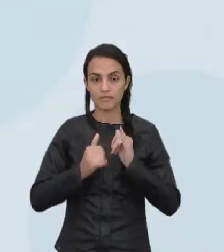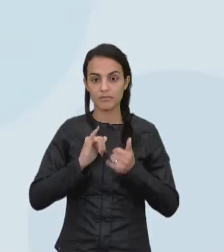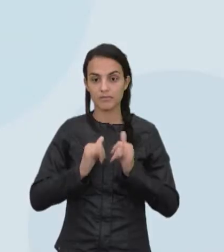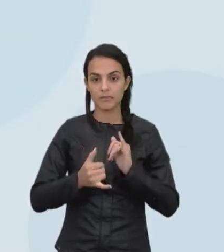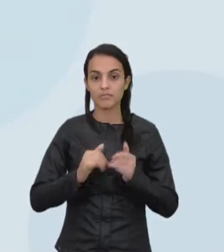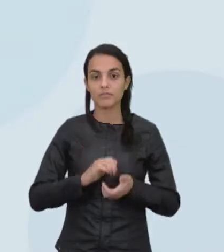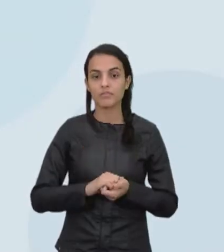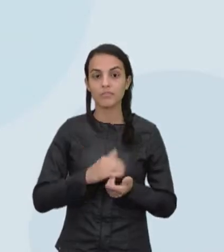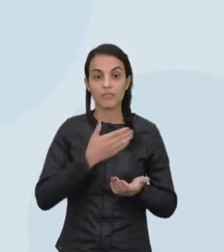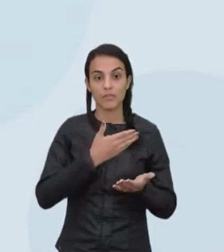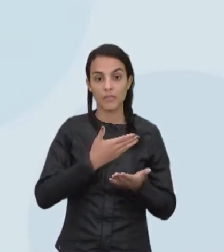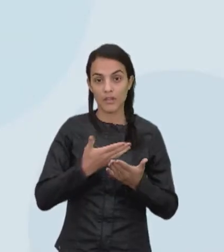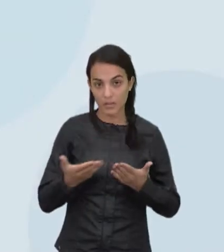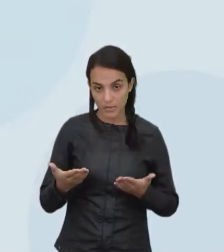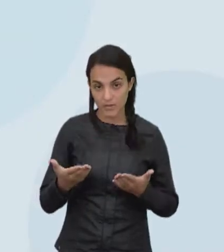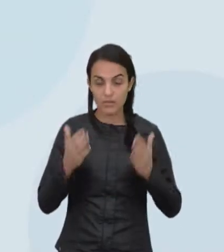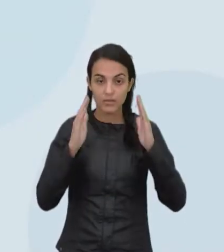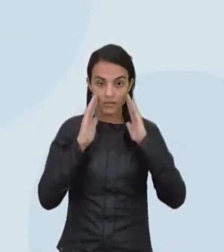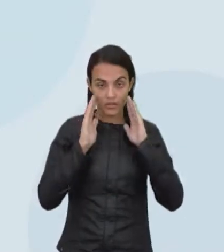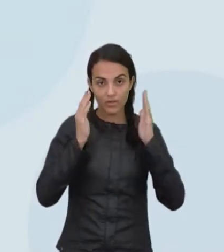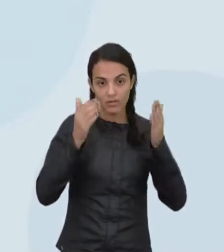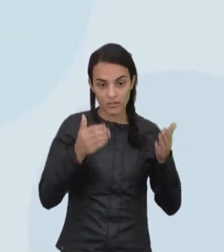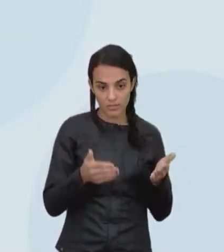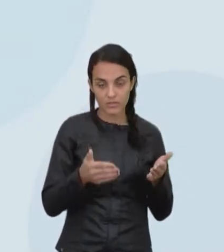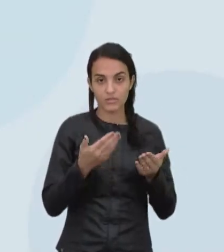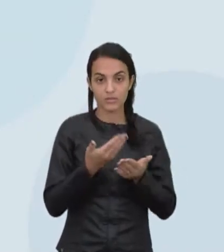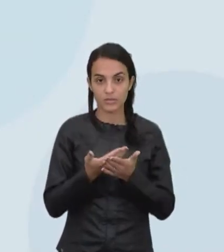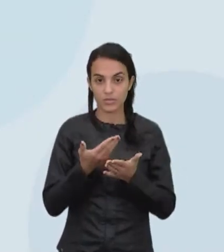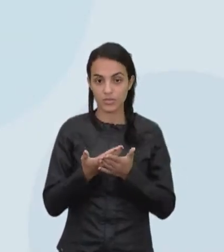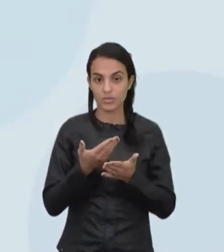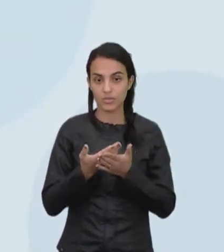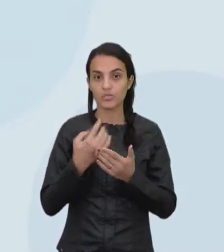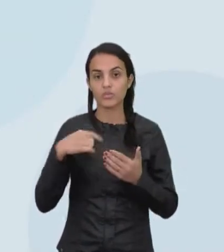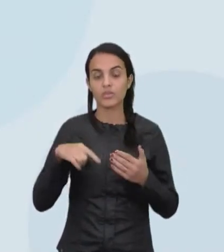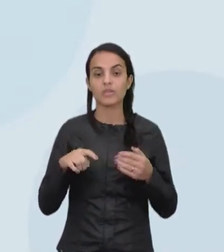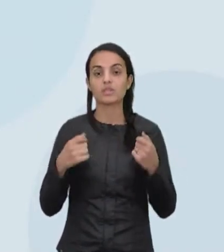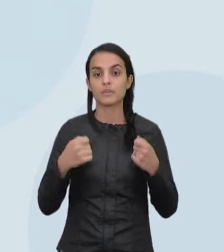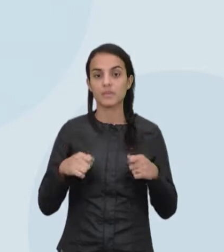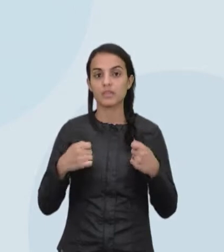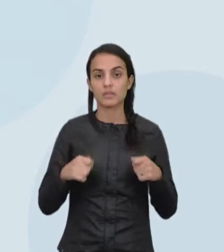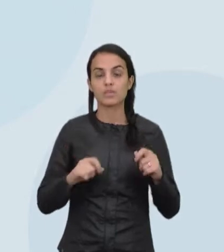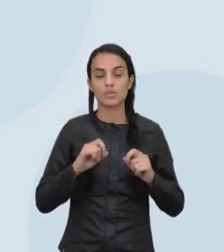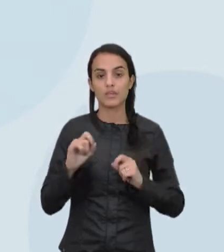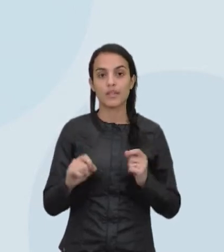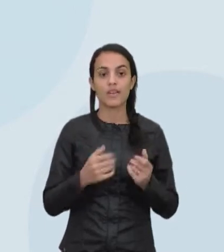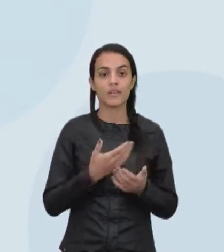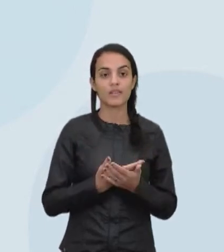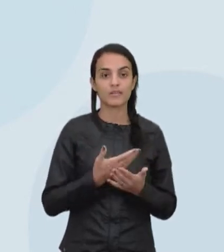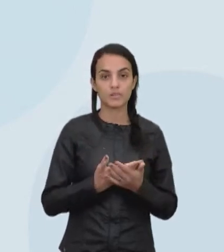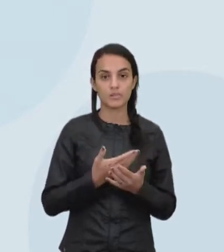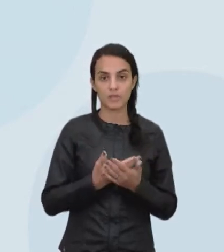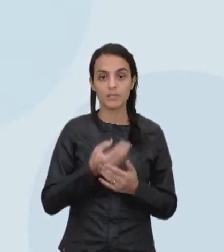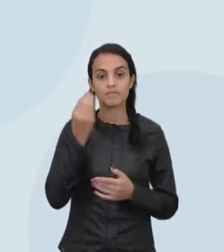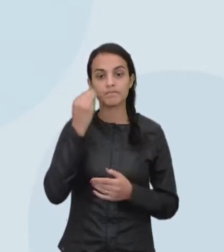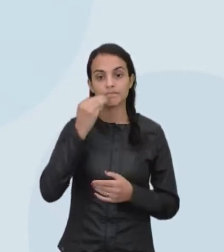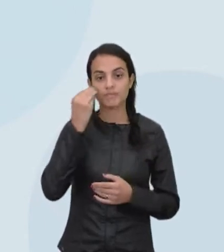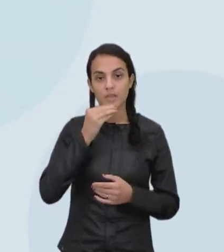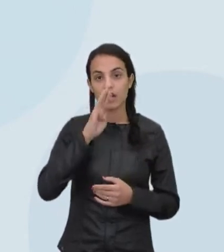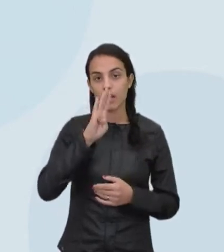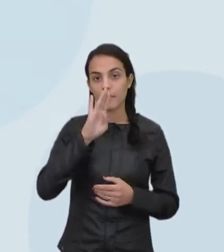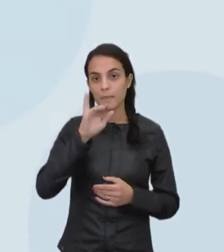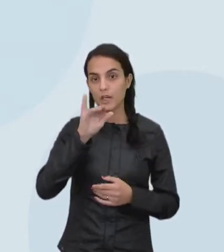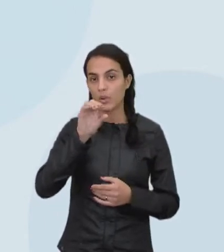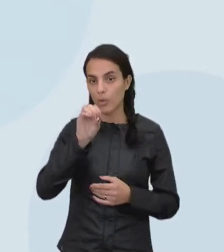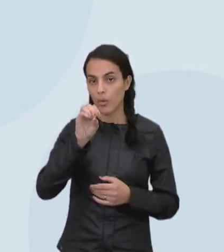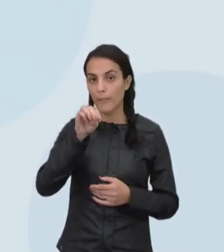Sem perder o nosso foco aqui de estudos, o que a gente precisa aqui é estudar o aproveitamento da biomassa para a